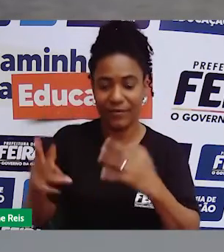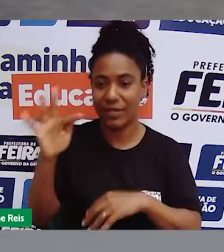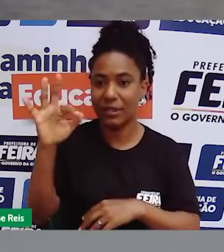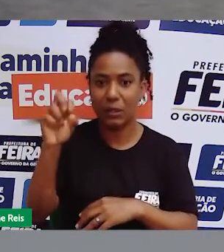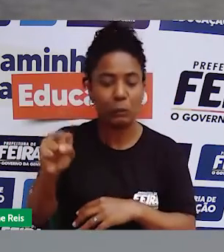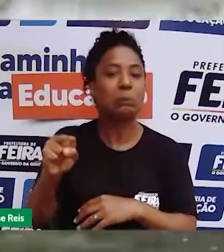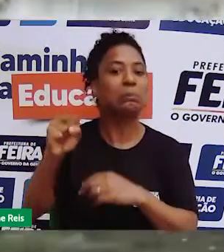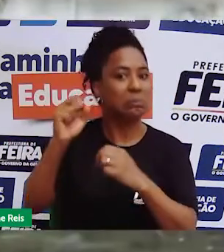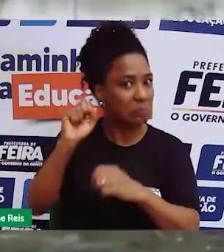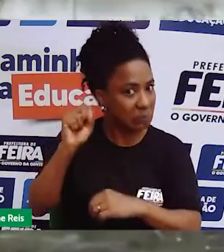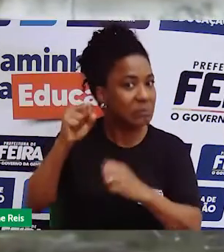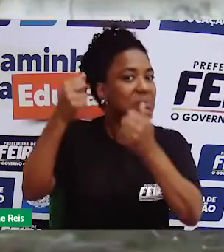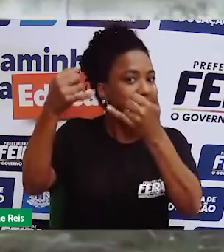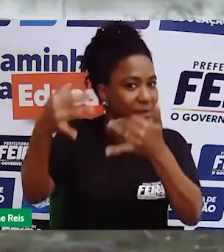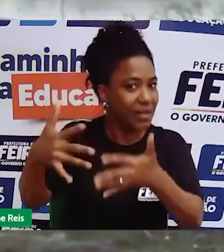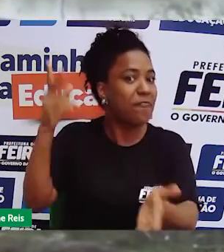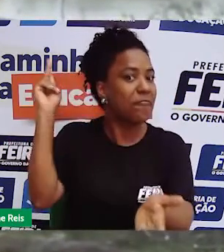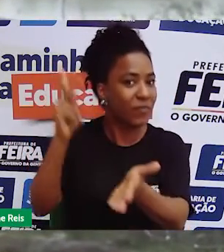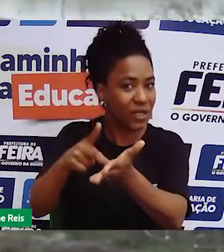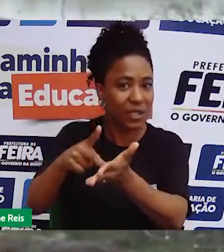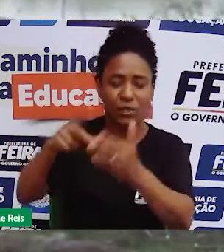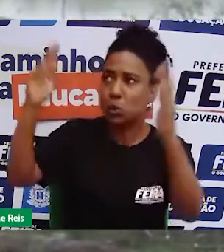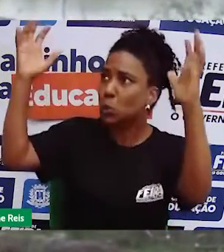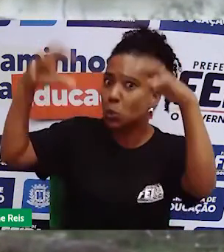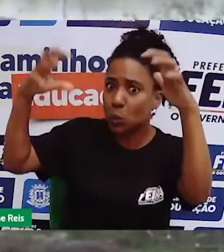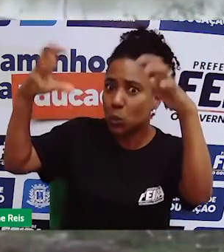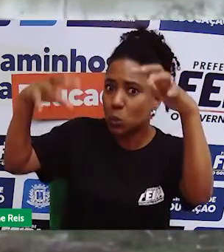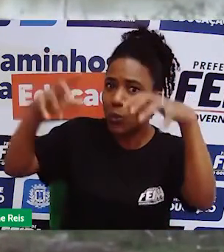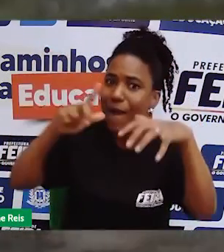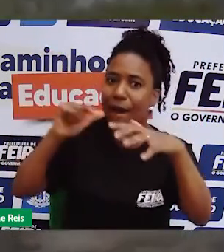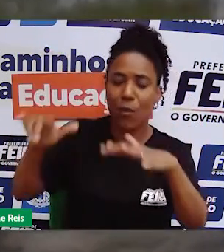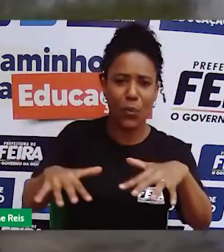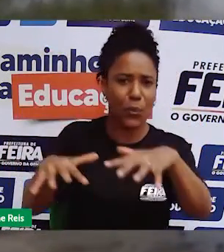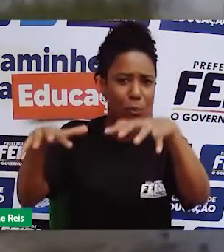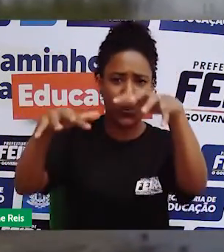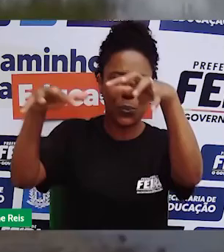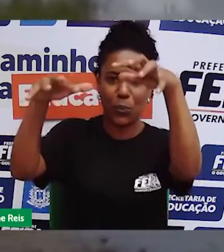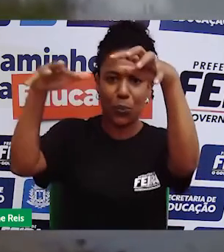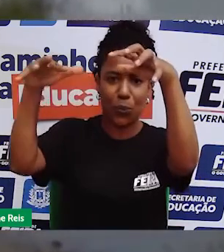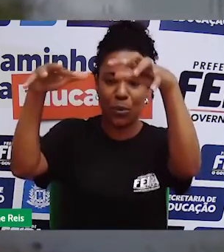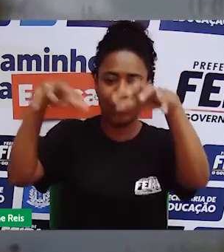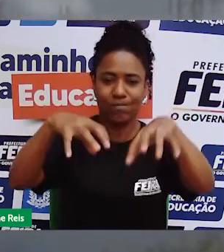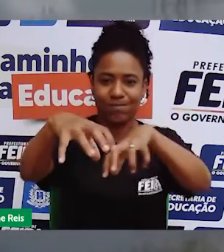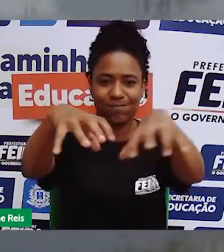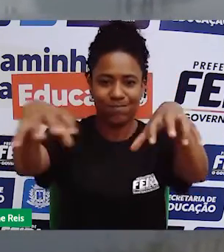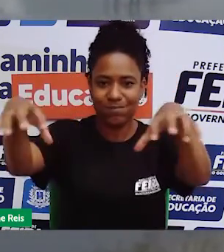caíram nos últimos dias encheram os reservatórios de todos os distritos da região, mas teve